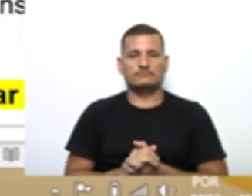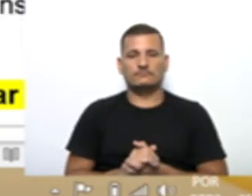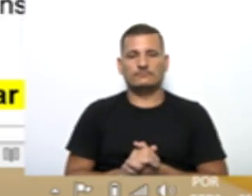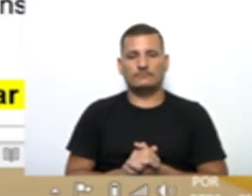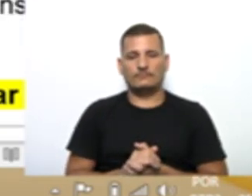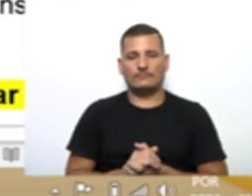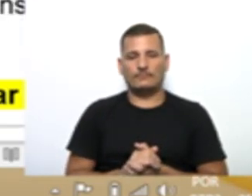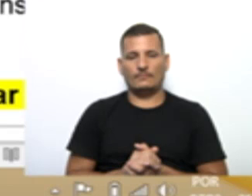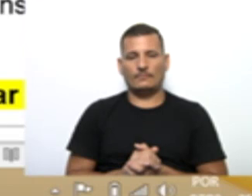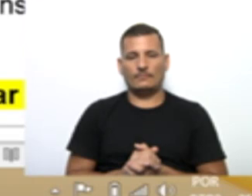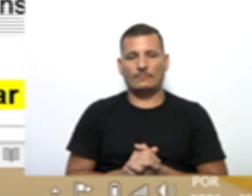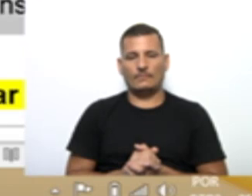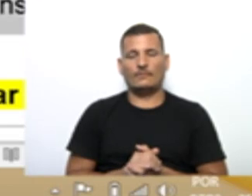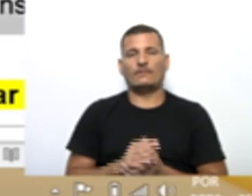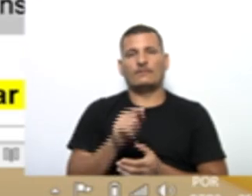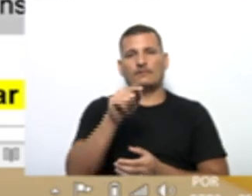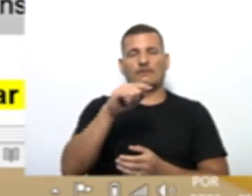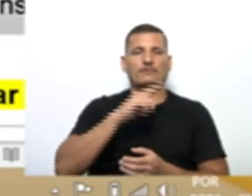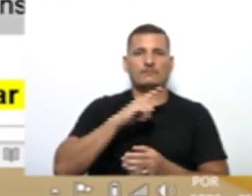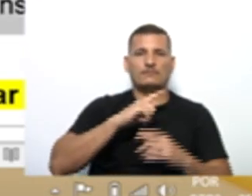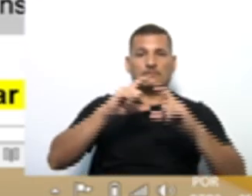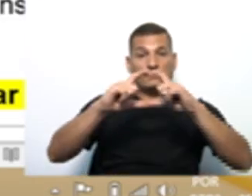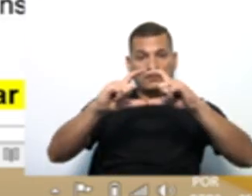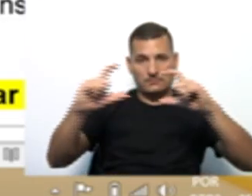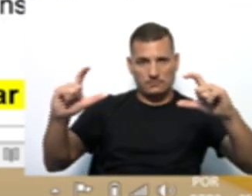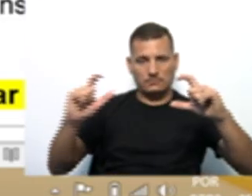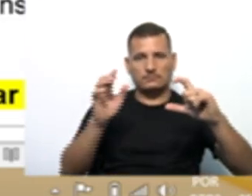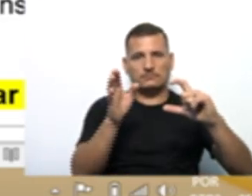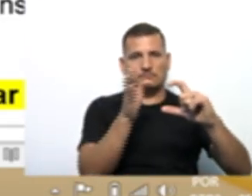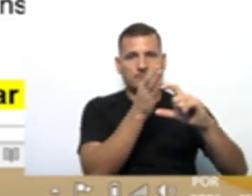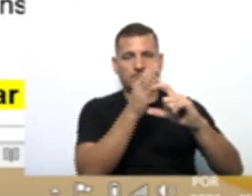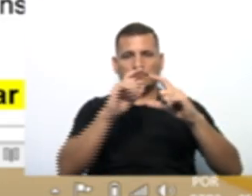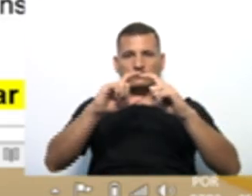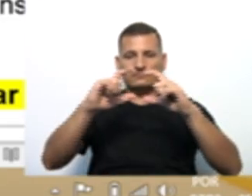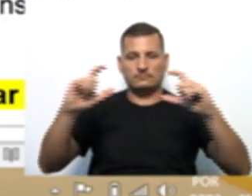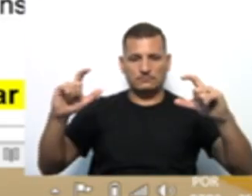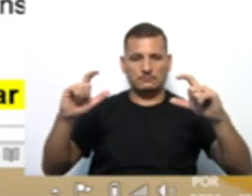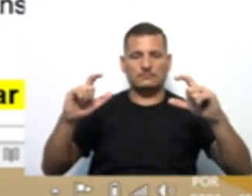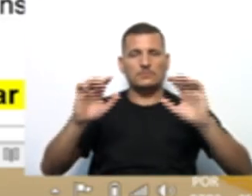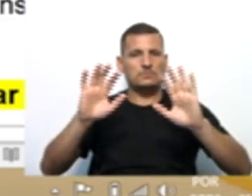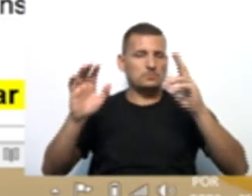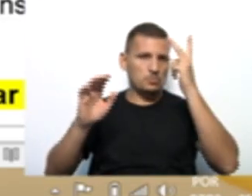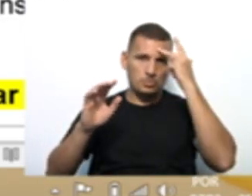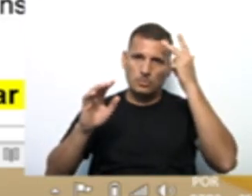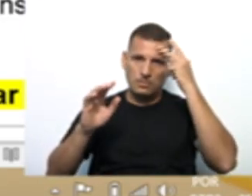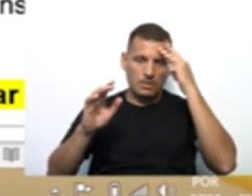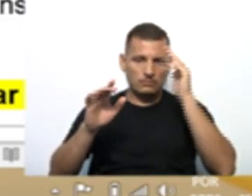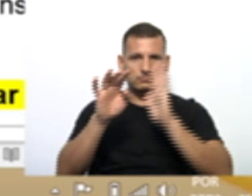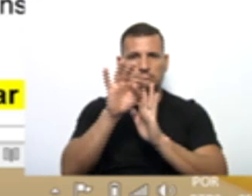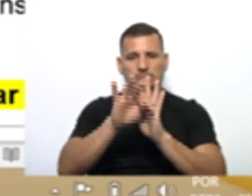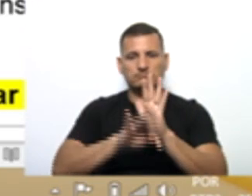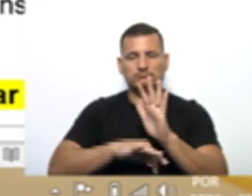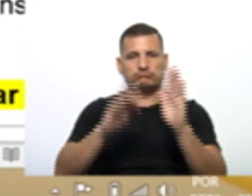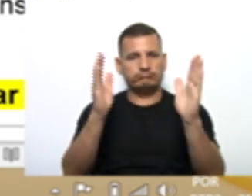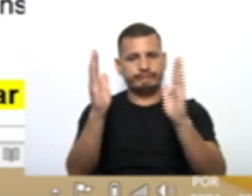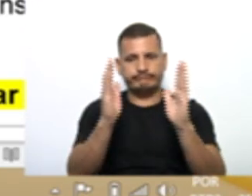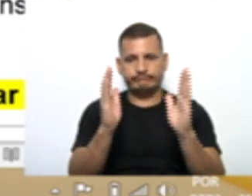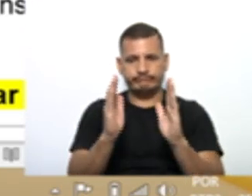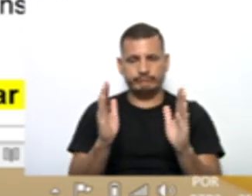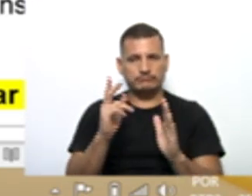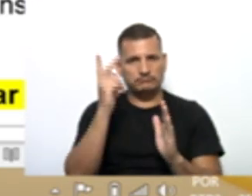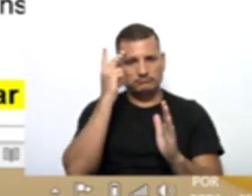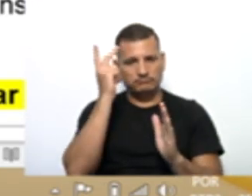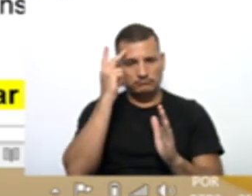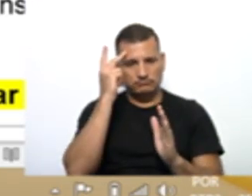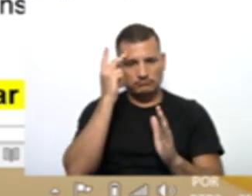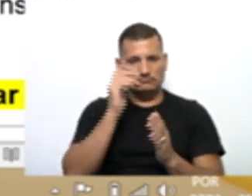aqui você tem o parágrafo, correto? E a formatação normal do texto que você já vem produzindo. Então fica o texto,